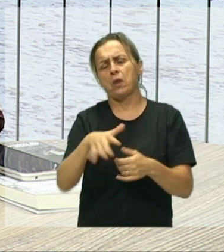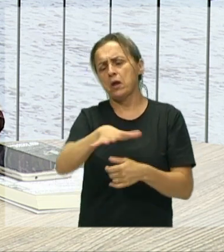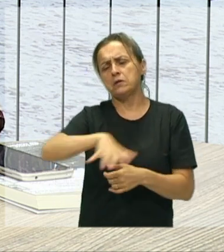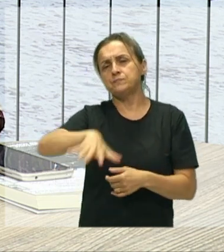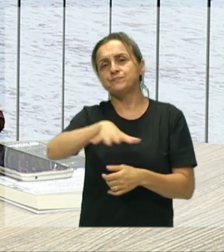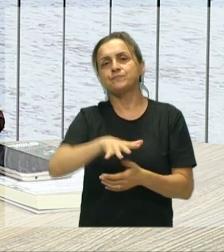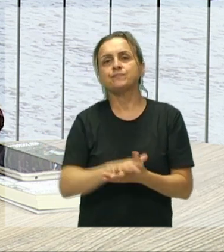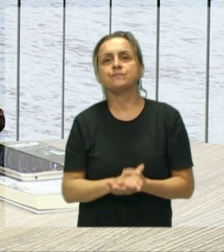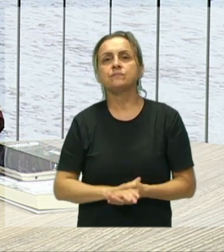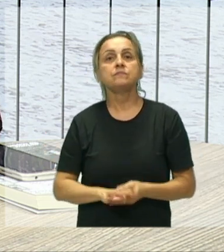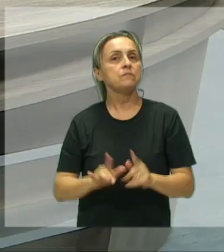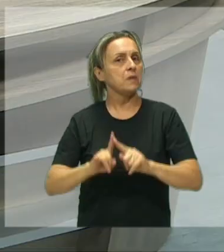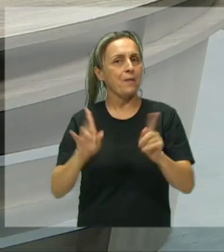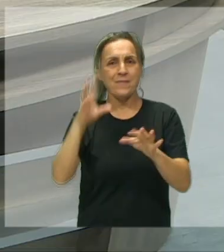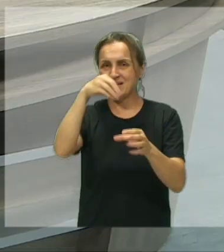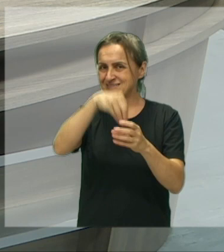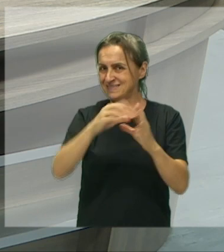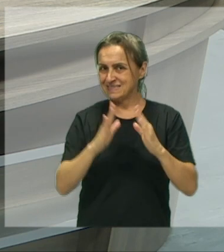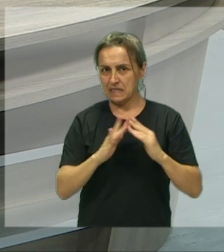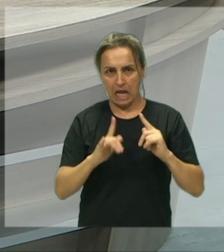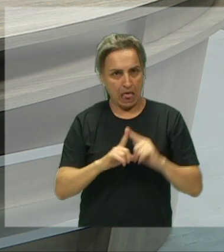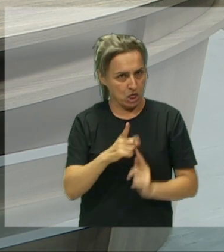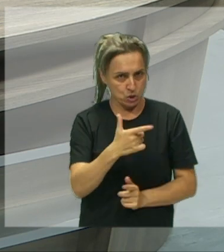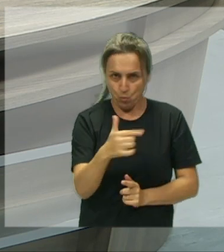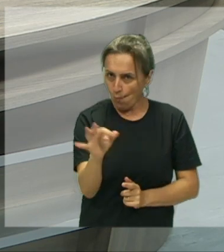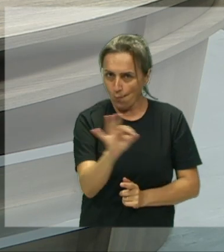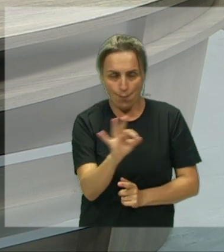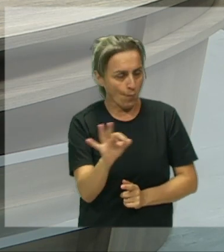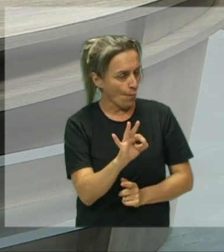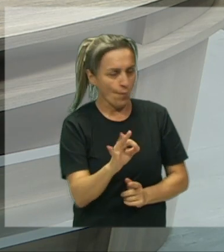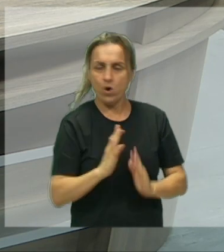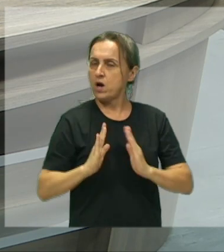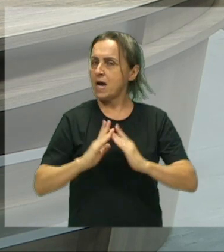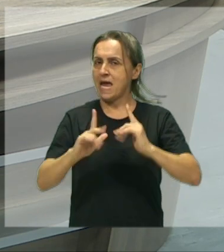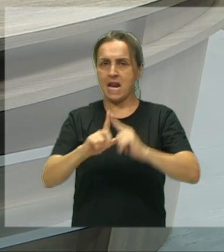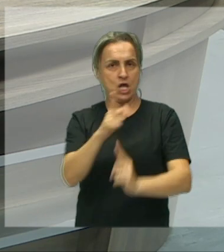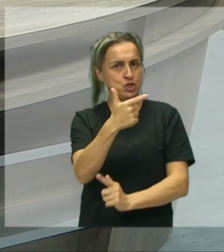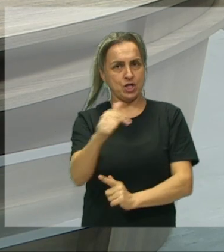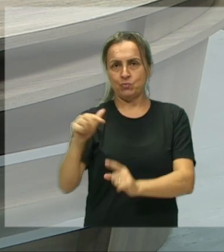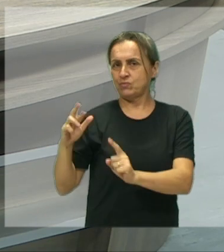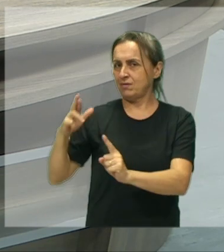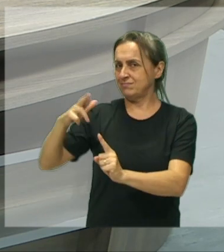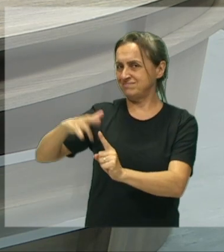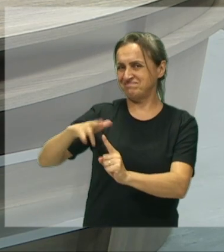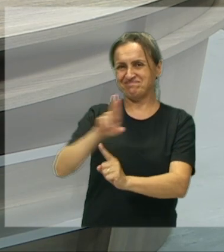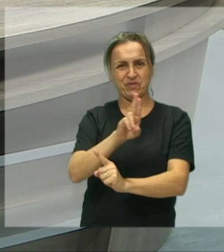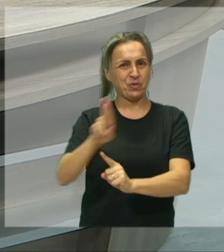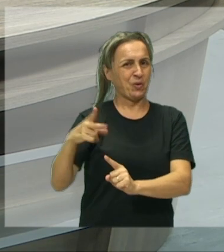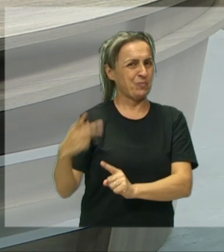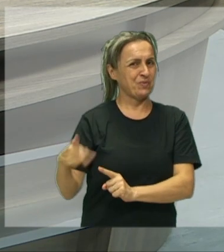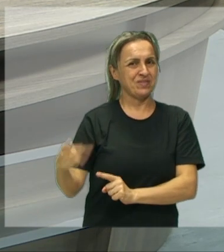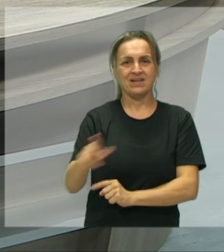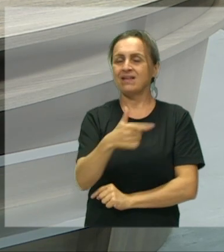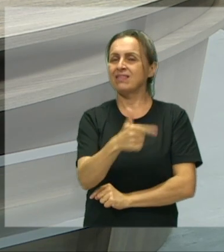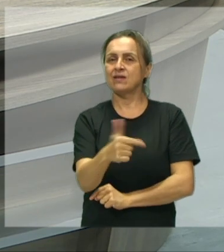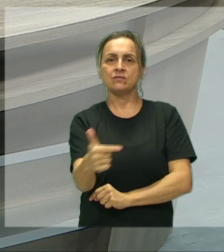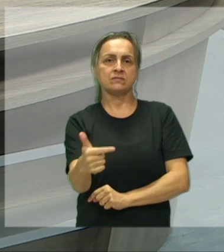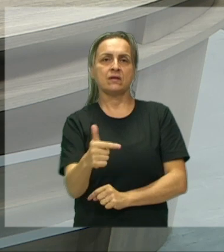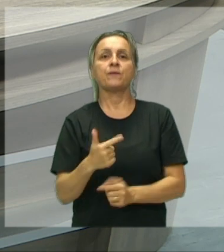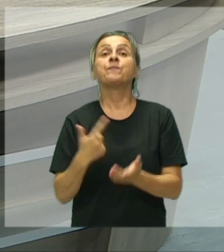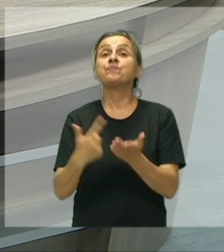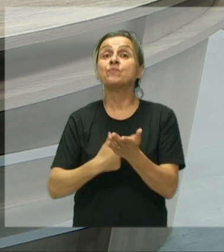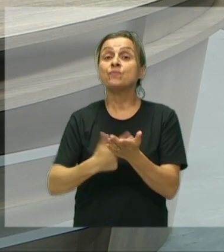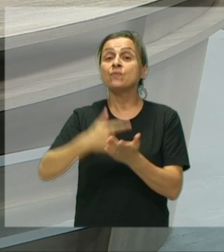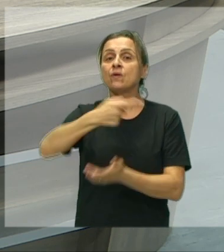na igrejinha mesmo, não, na igrejinha, continua sem ter a referência. Continua sem referência. Esse próprio livro, Elis, que nós